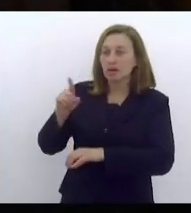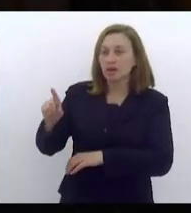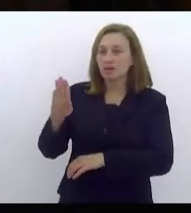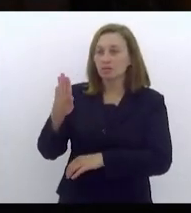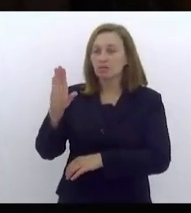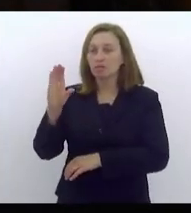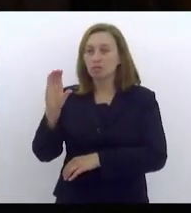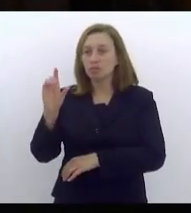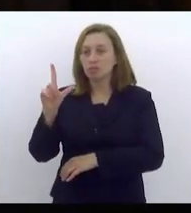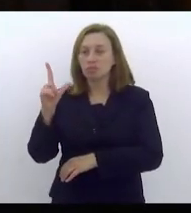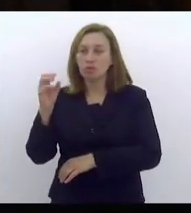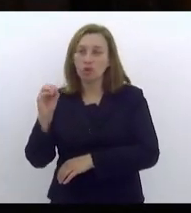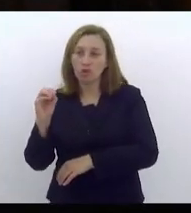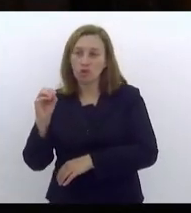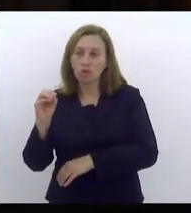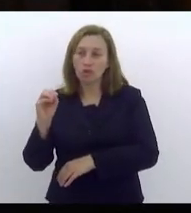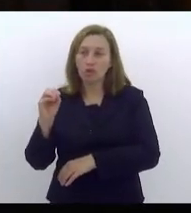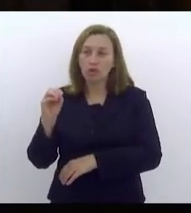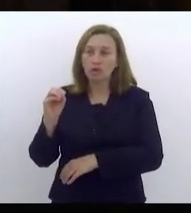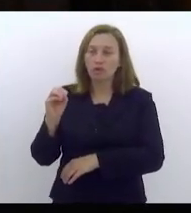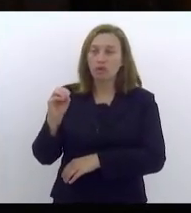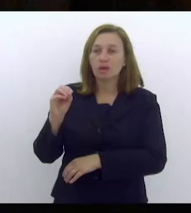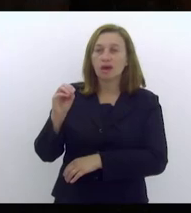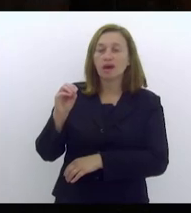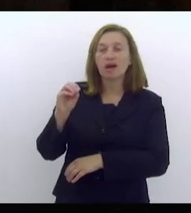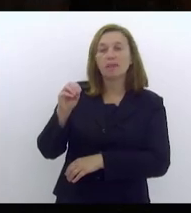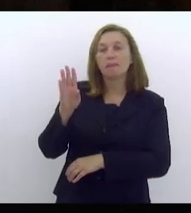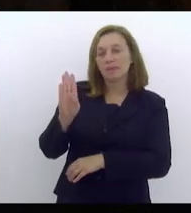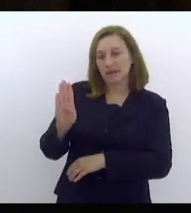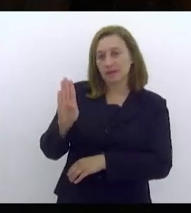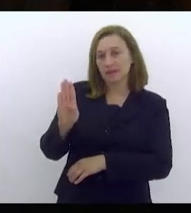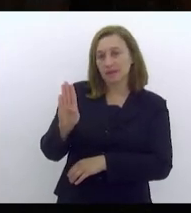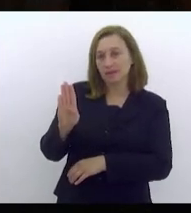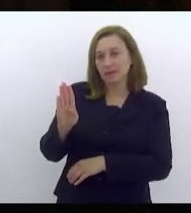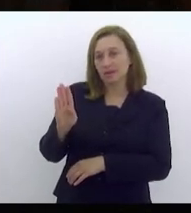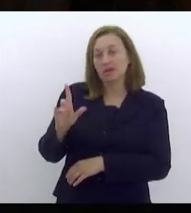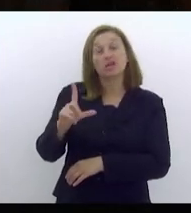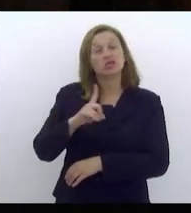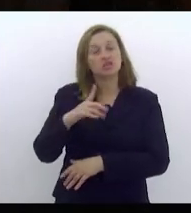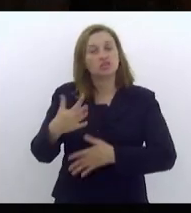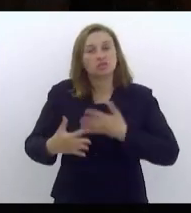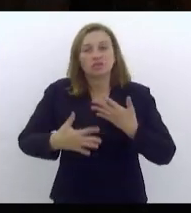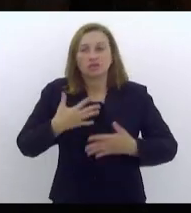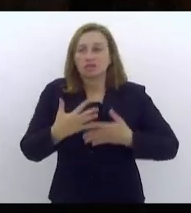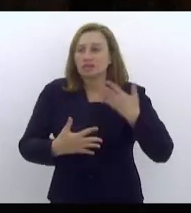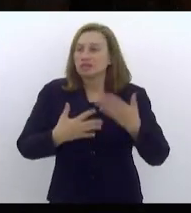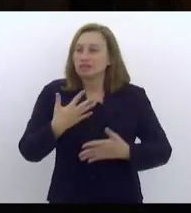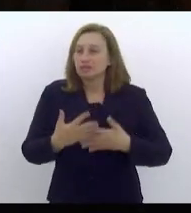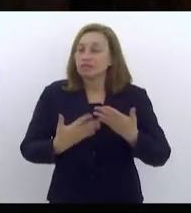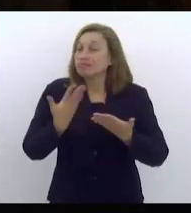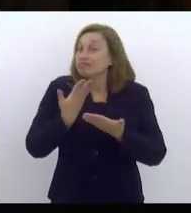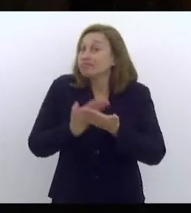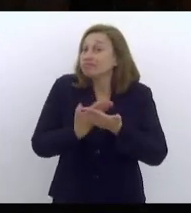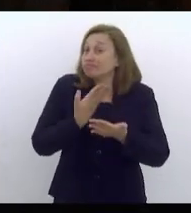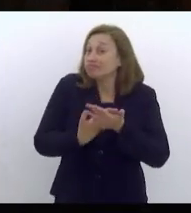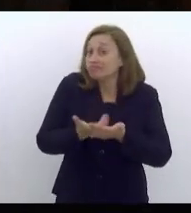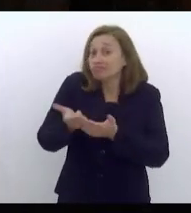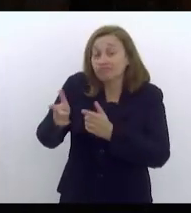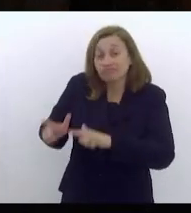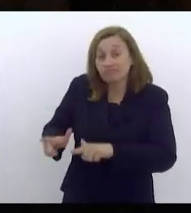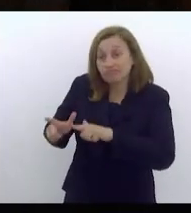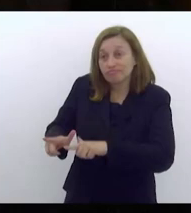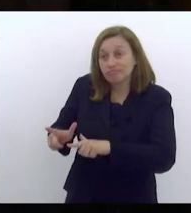H, desculpe, no bloco D, onde eu tive o prazer de estudar, e lá